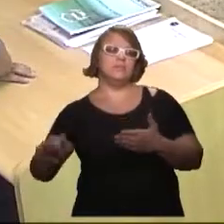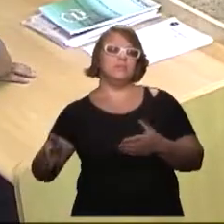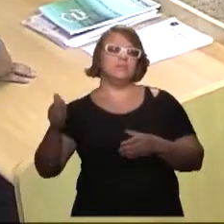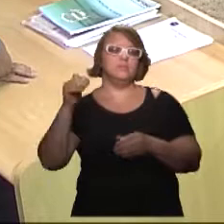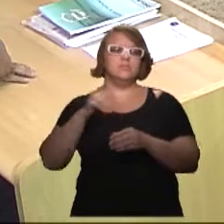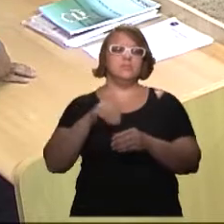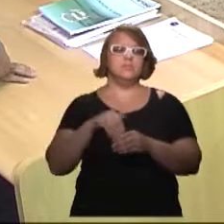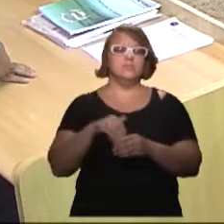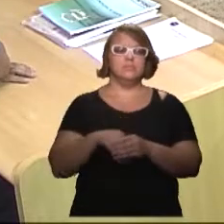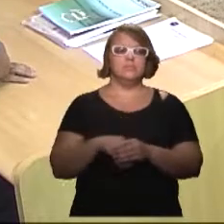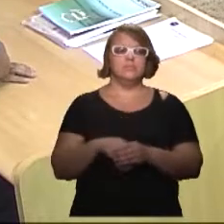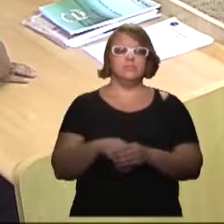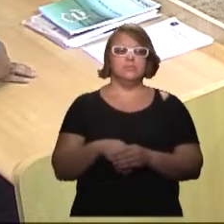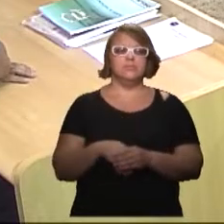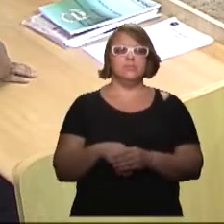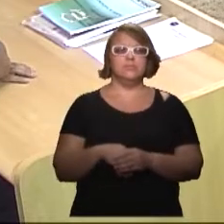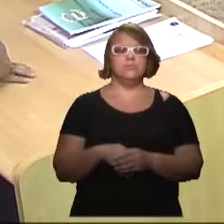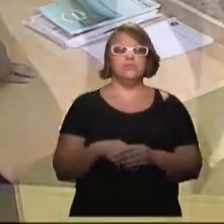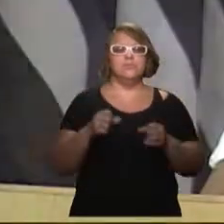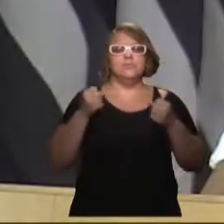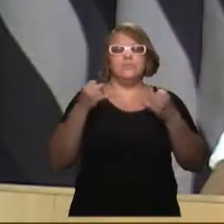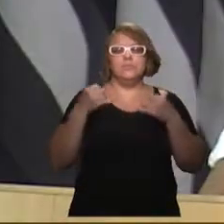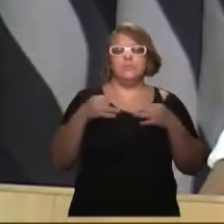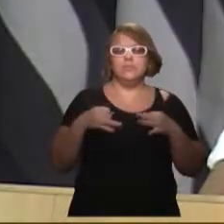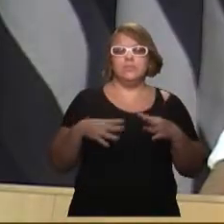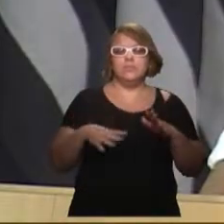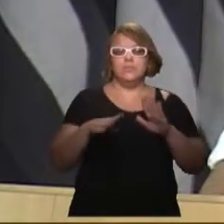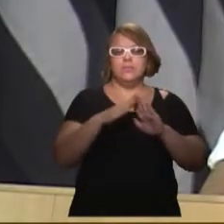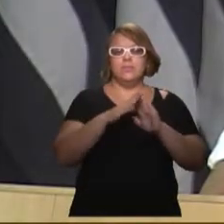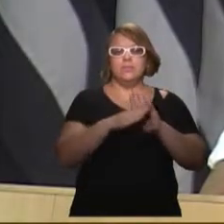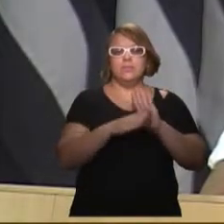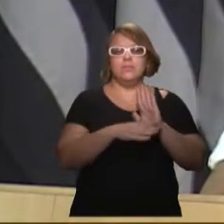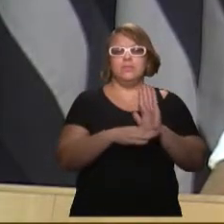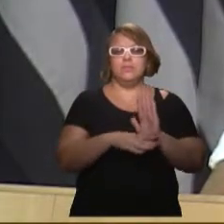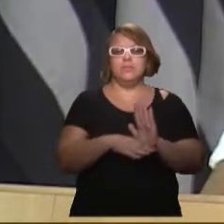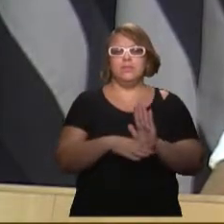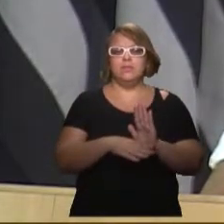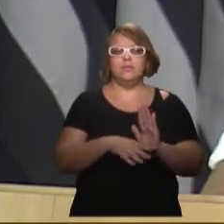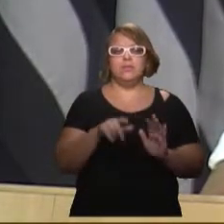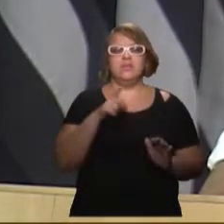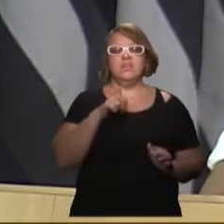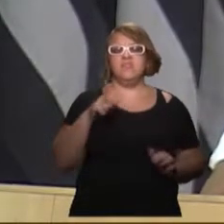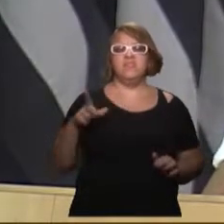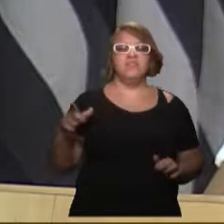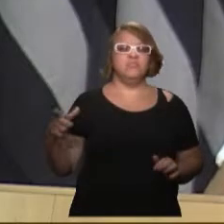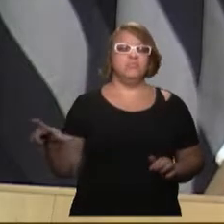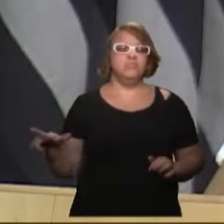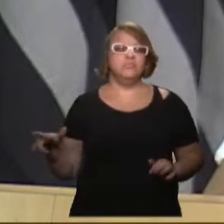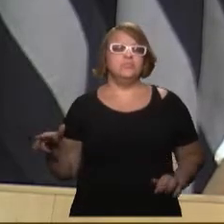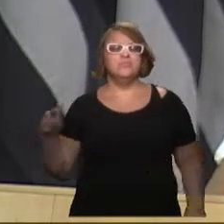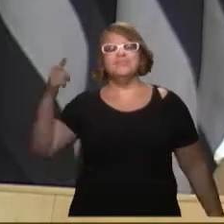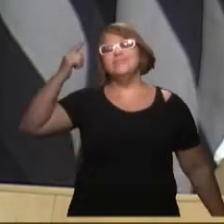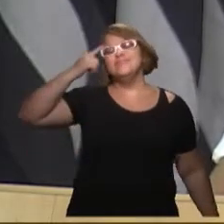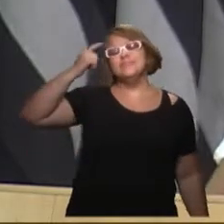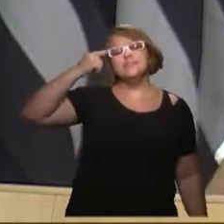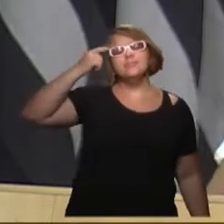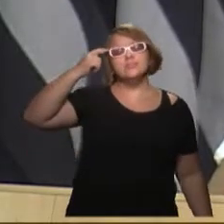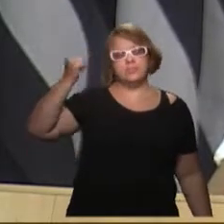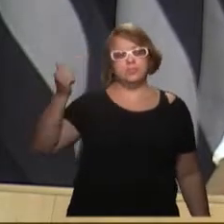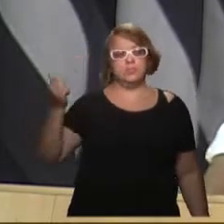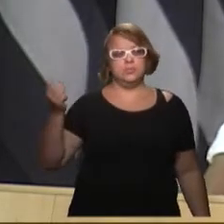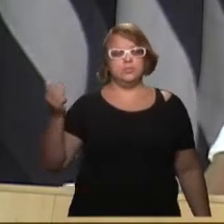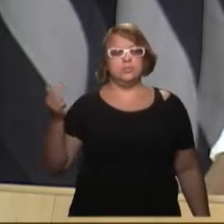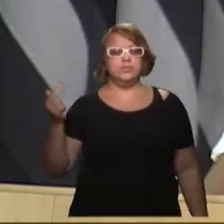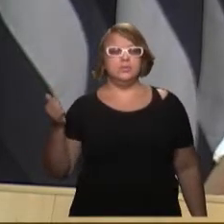fiz algumas ponderações e eu não tinha, então, o meu posicionamento. Votei